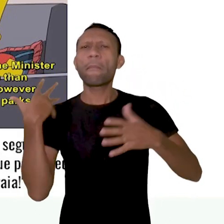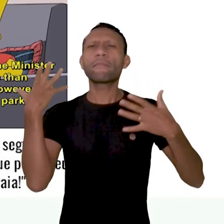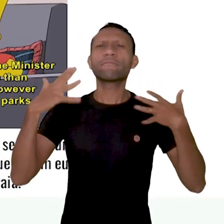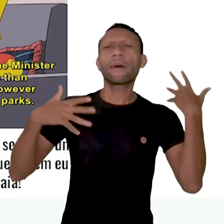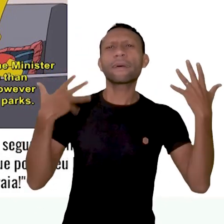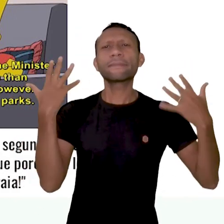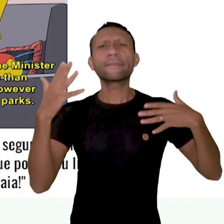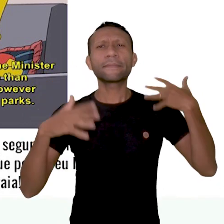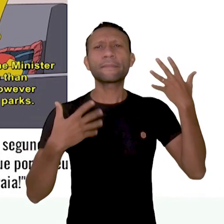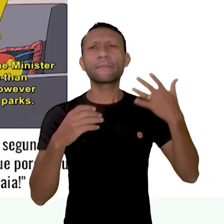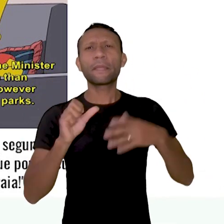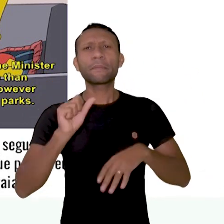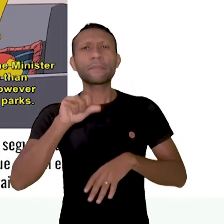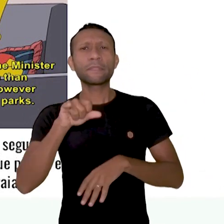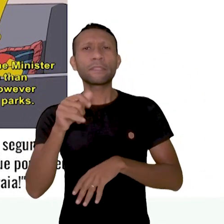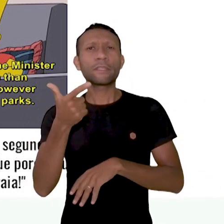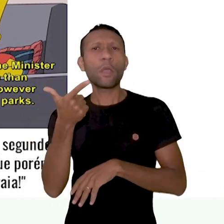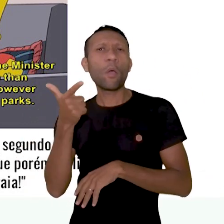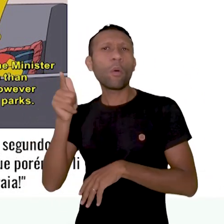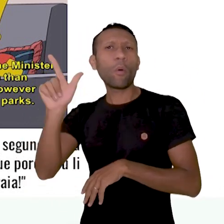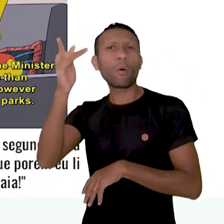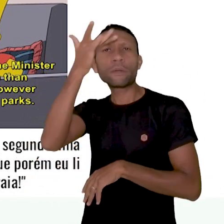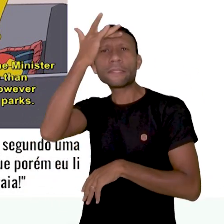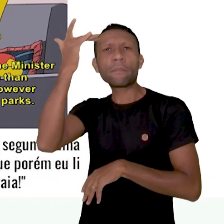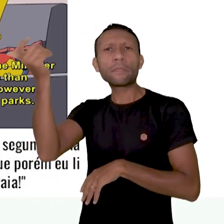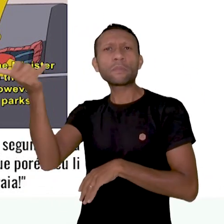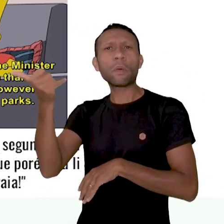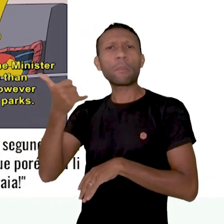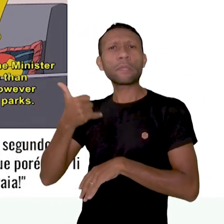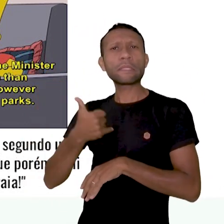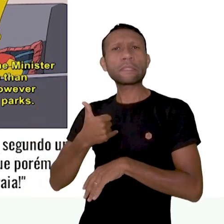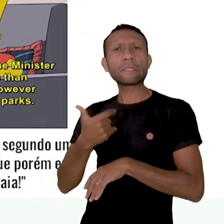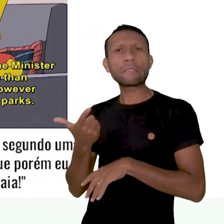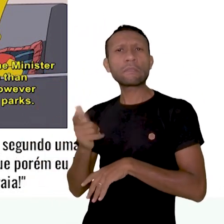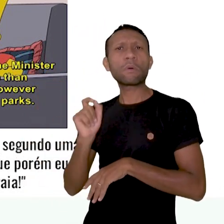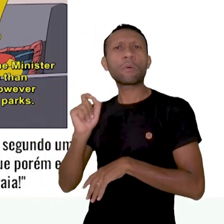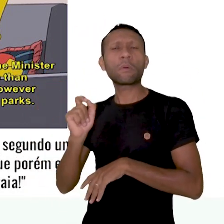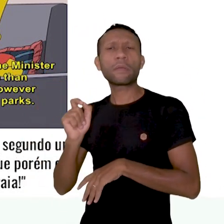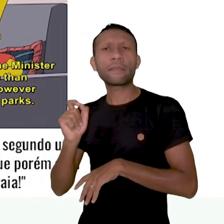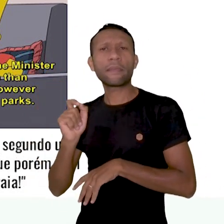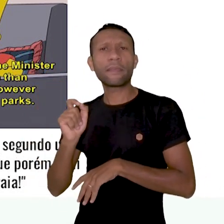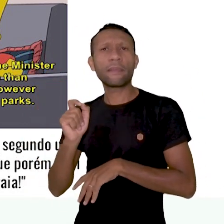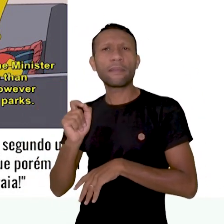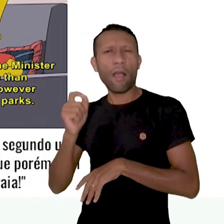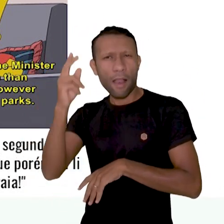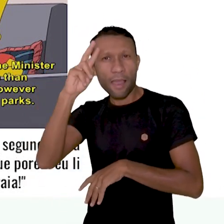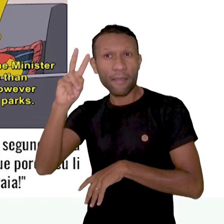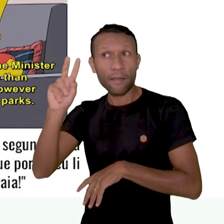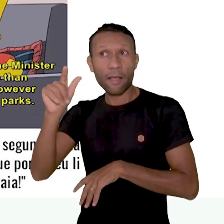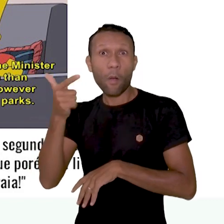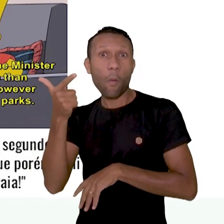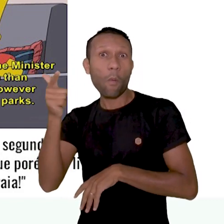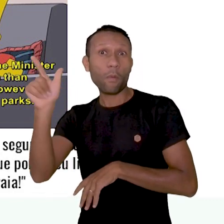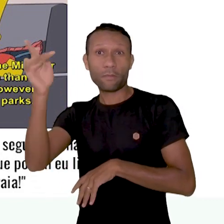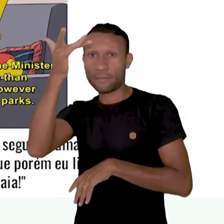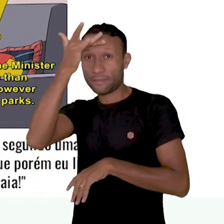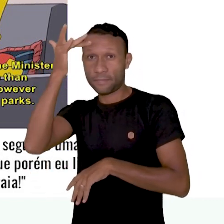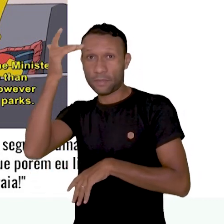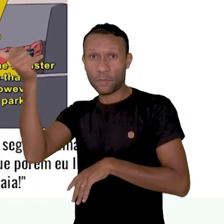que o ministro tenha dito que, segundo uma pesquisa, ou seja, ele já está trazendo, né, um dado, uma